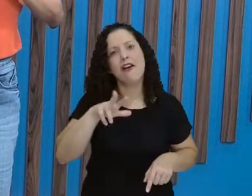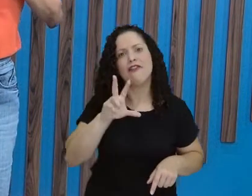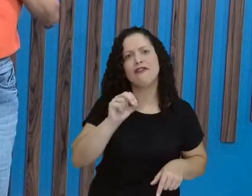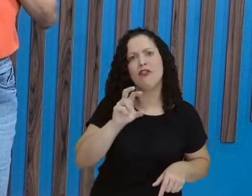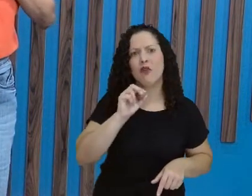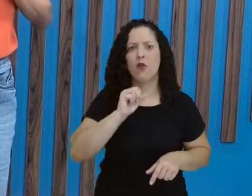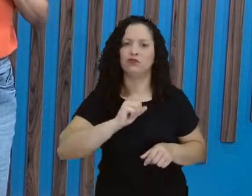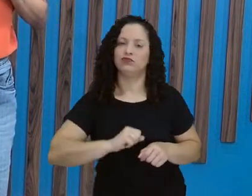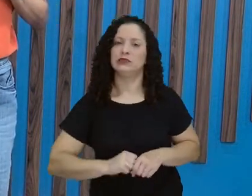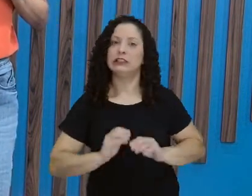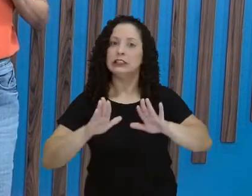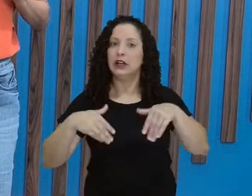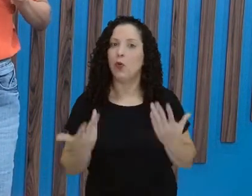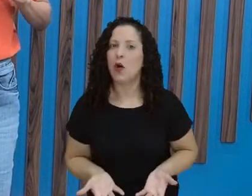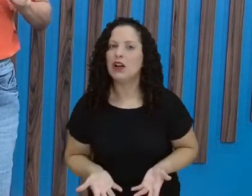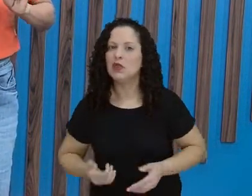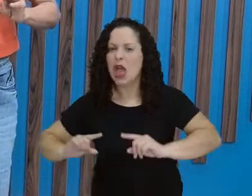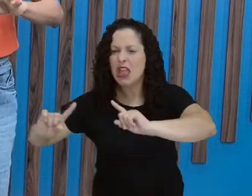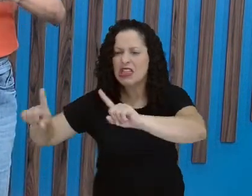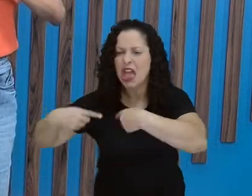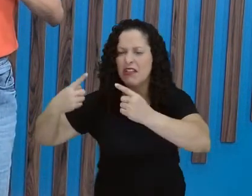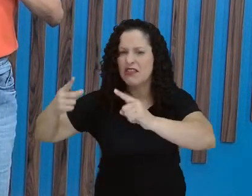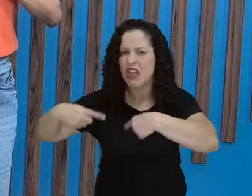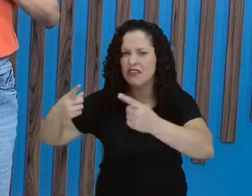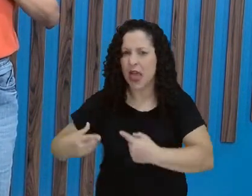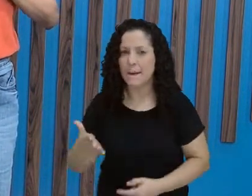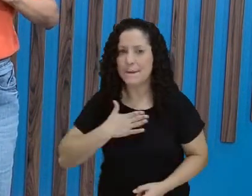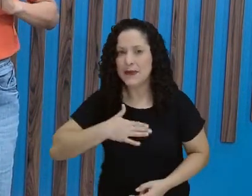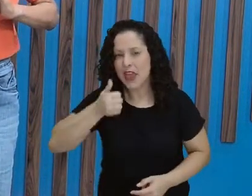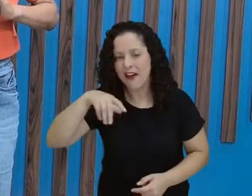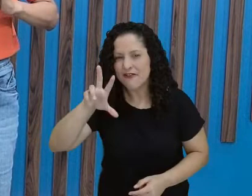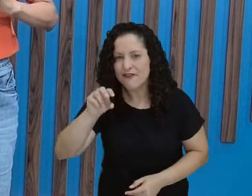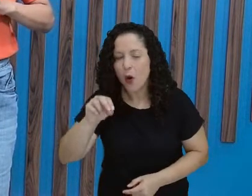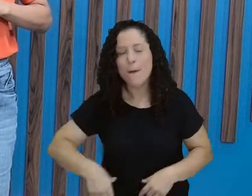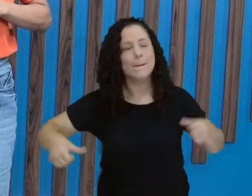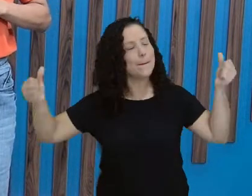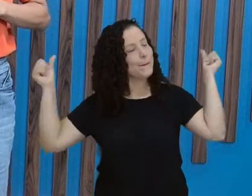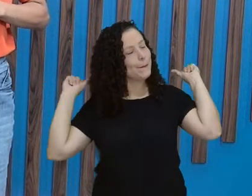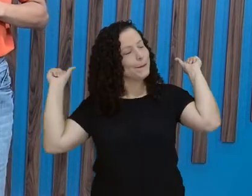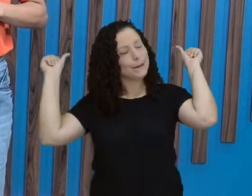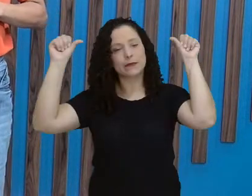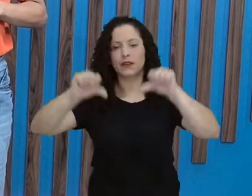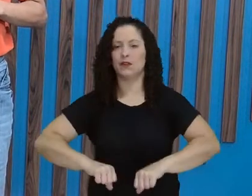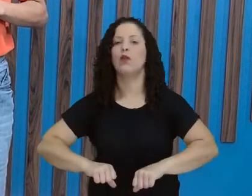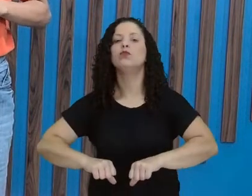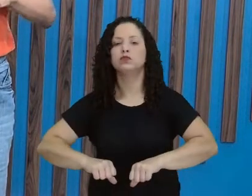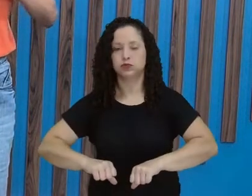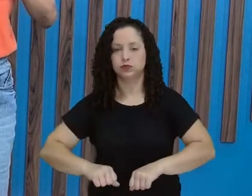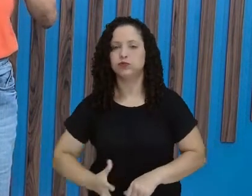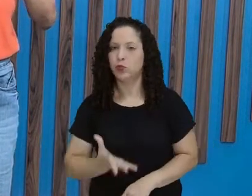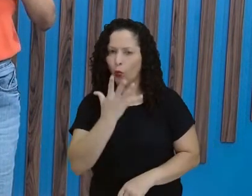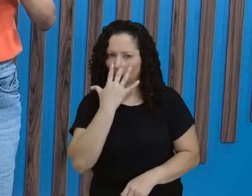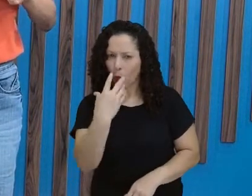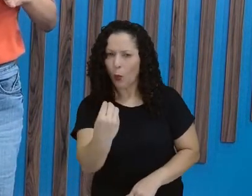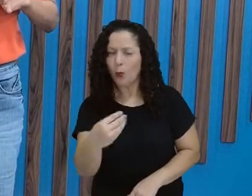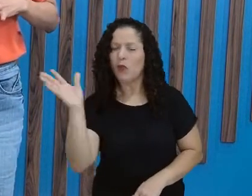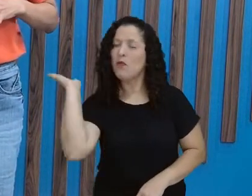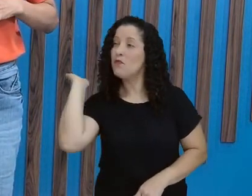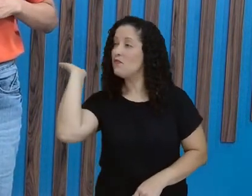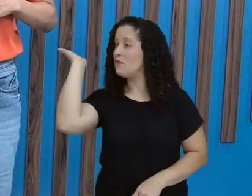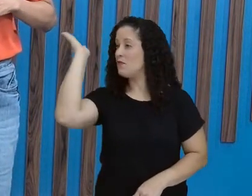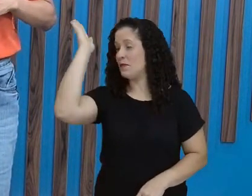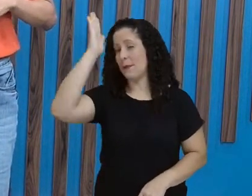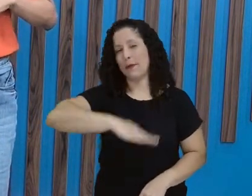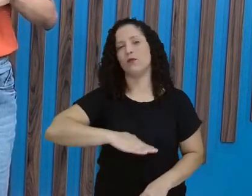disse, quando xingam a vovó dele, é a coisa pior que pode acontecer a um lobo. Ele fica muito